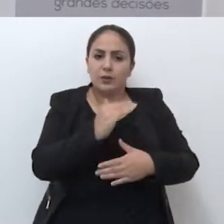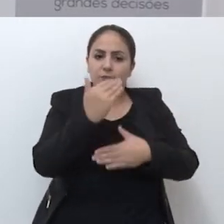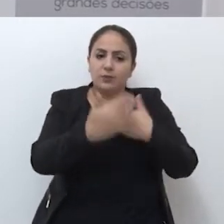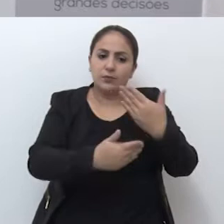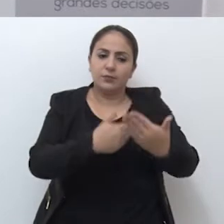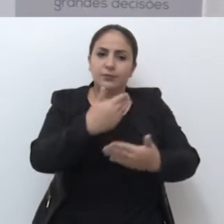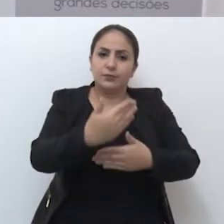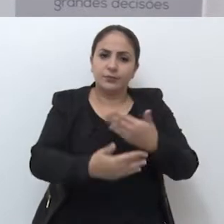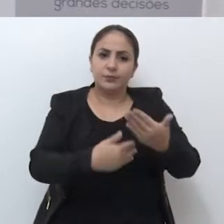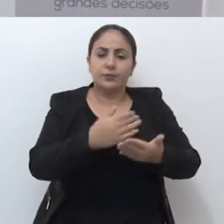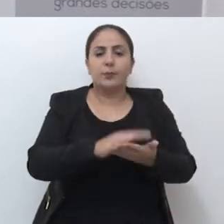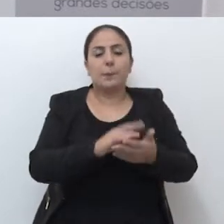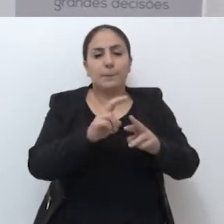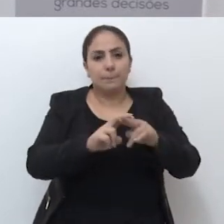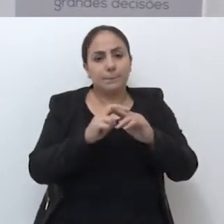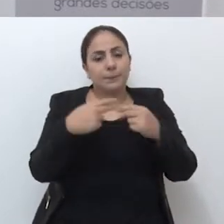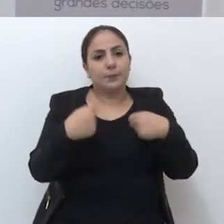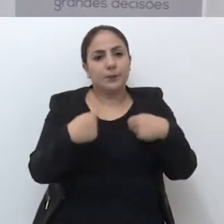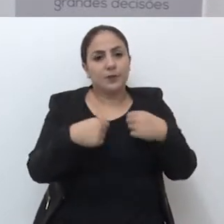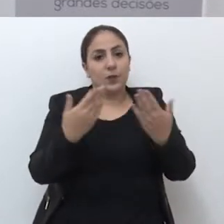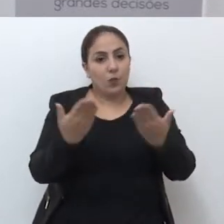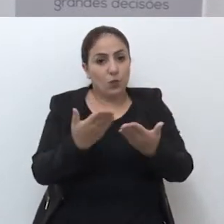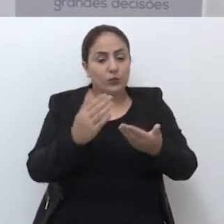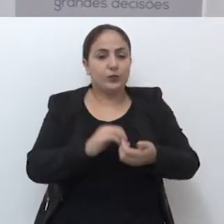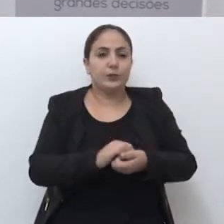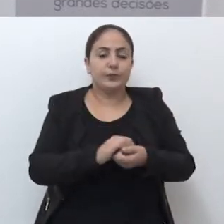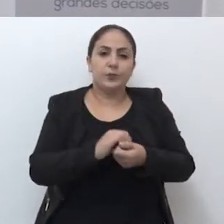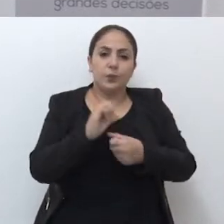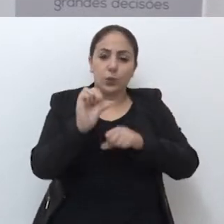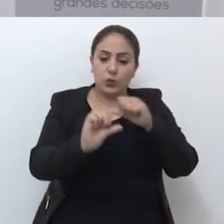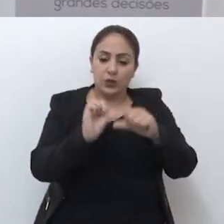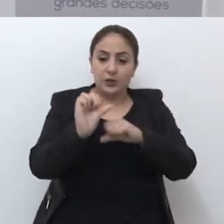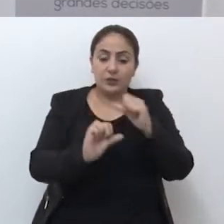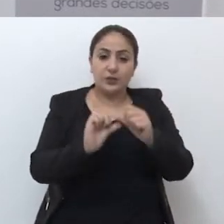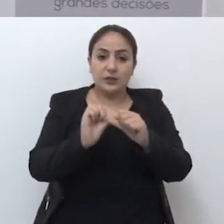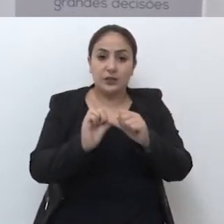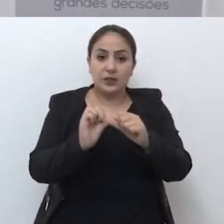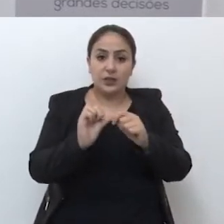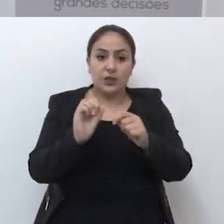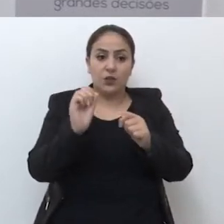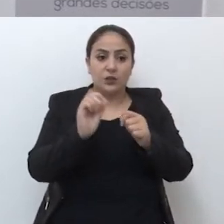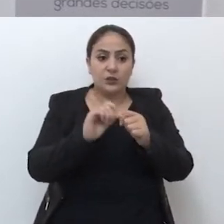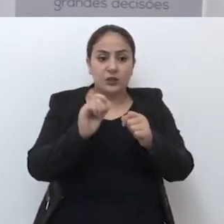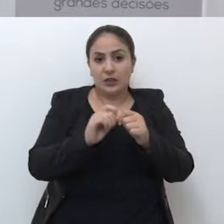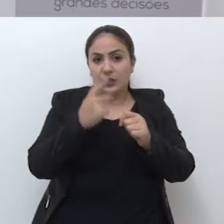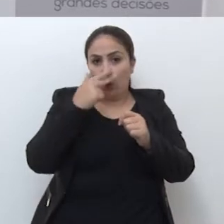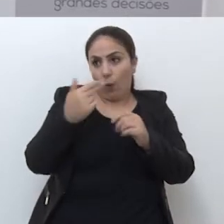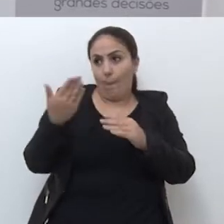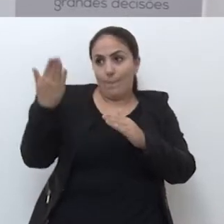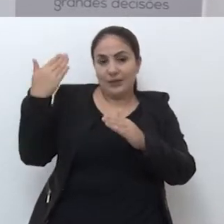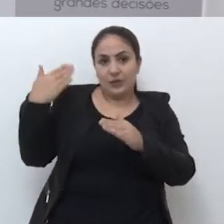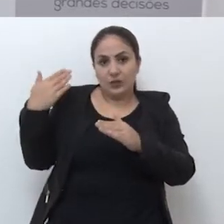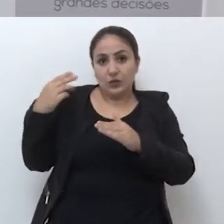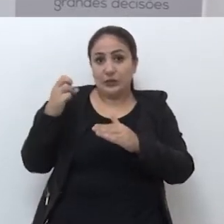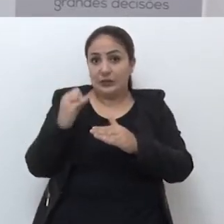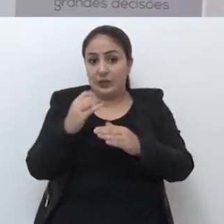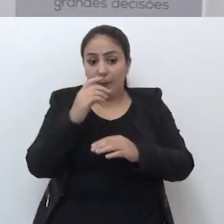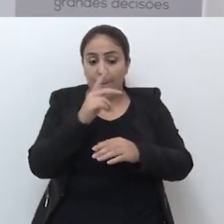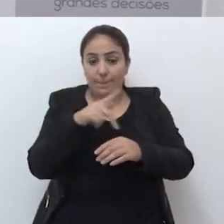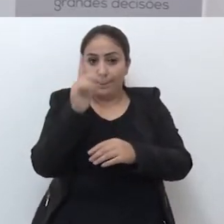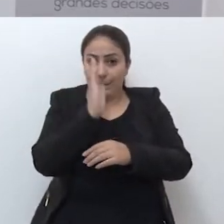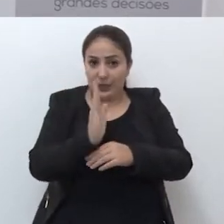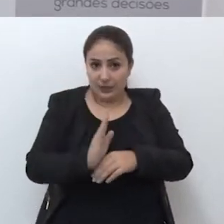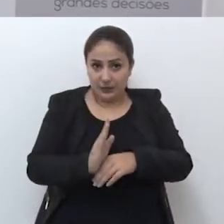foi avançando. E são essas reformas, por exemplo, que o Brasil precisaria nos dias de hoje. Reformas prudentes que não fizessem também tábula rasa do passado. Até porque quando o país